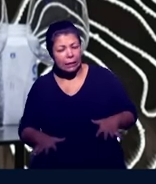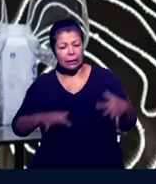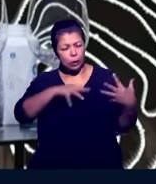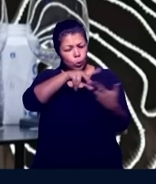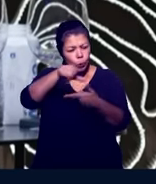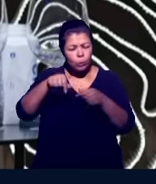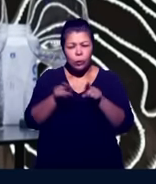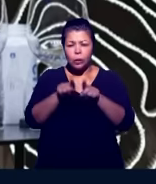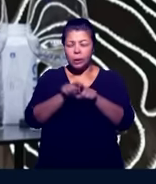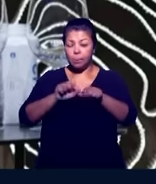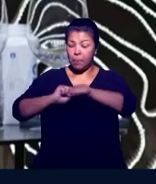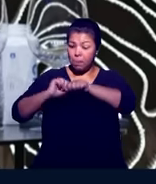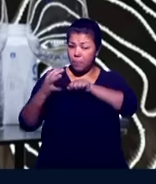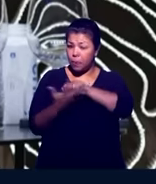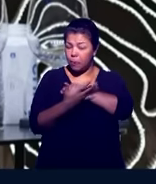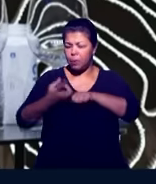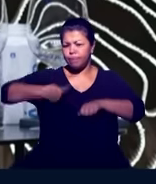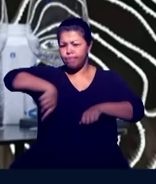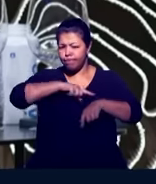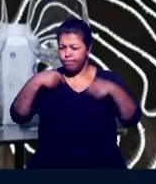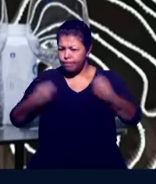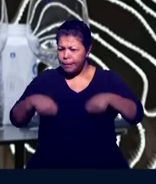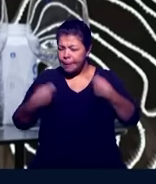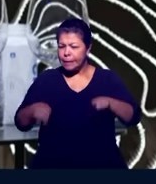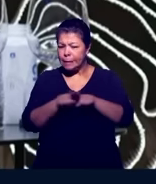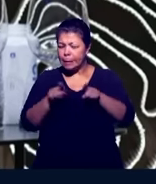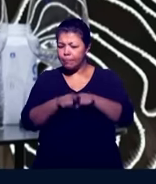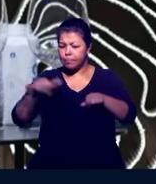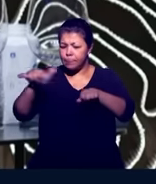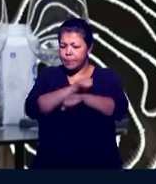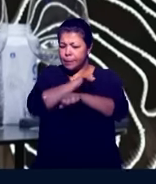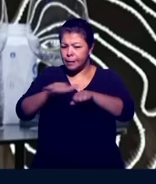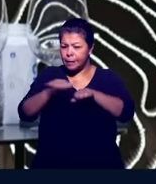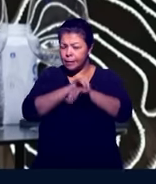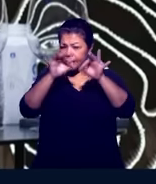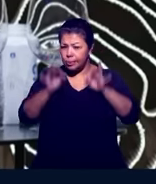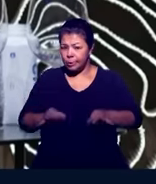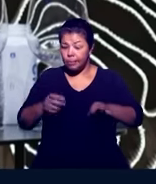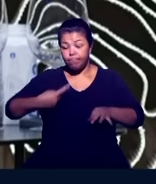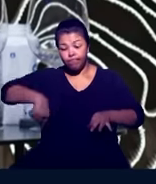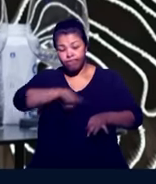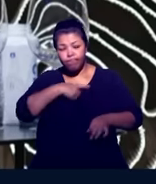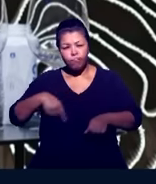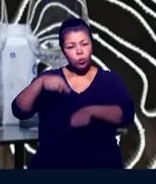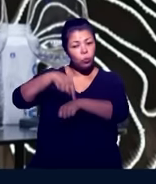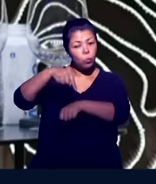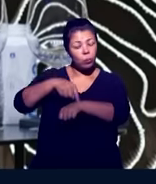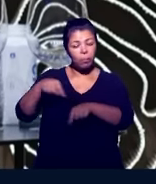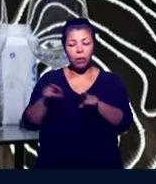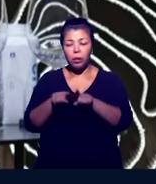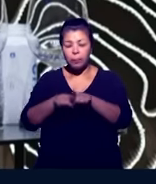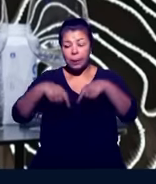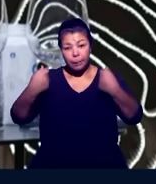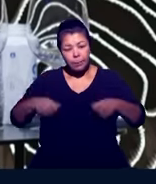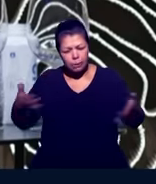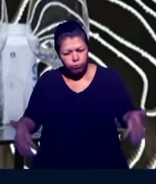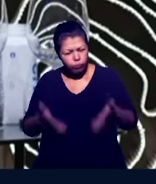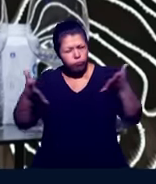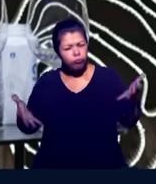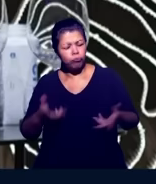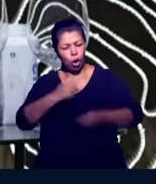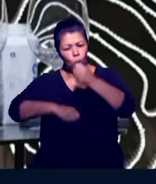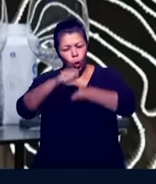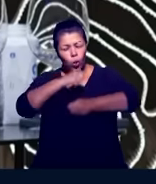em que você tem que fazer um tipo de gesto nós estamos no momento que nós temos condição de fazer essa economia Crescer porque nós